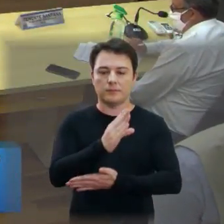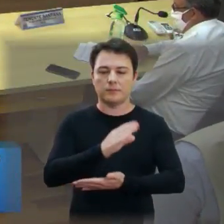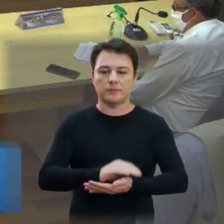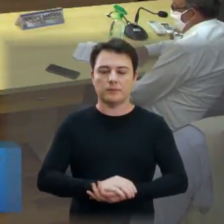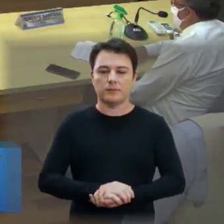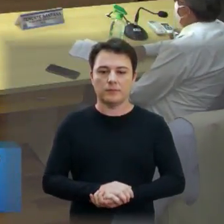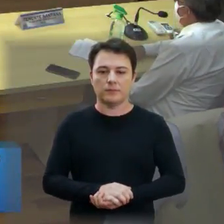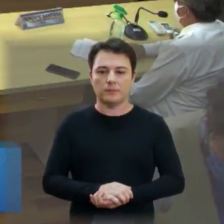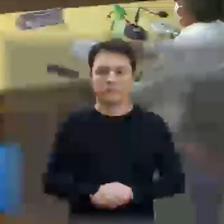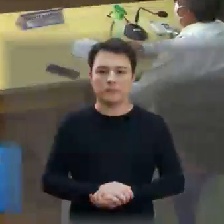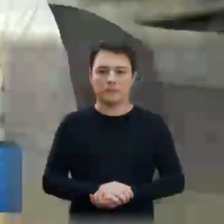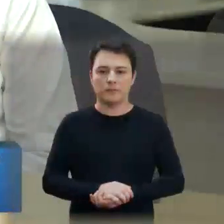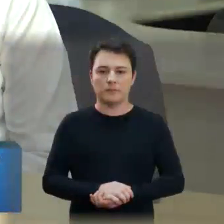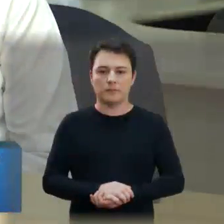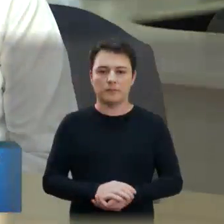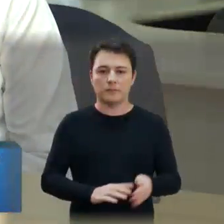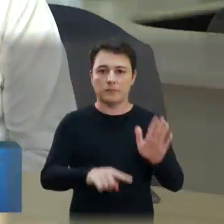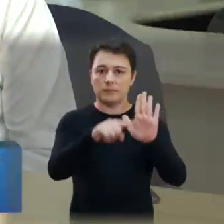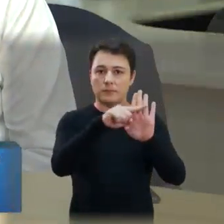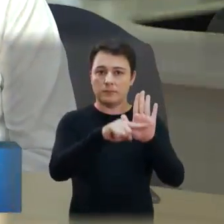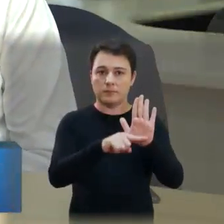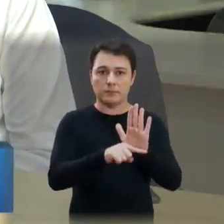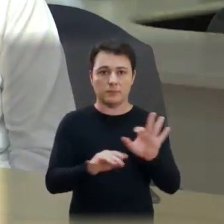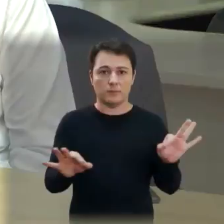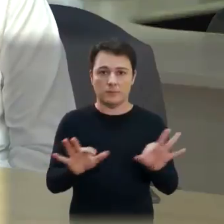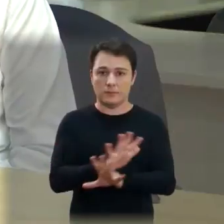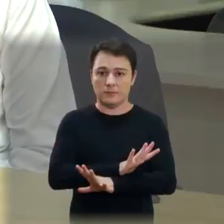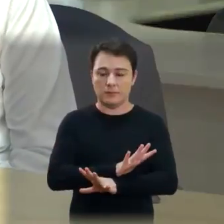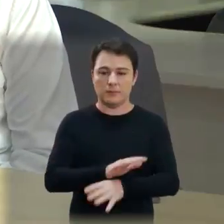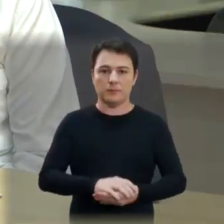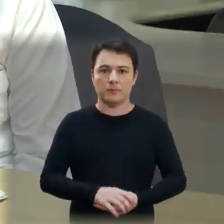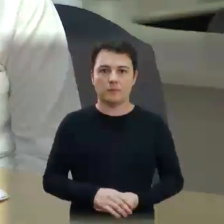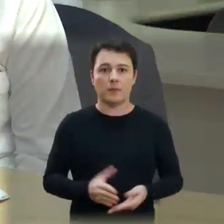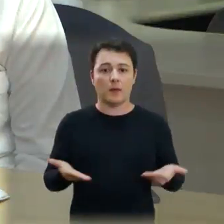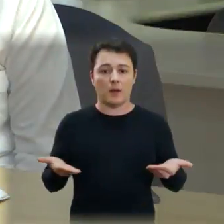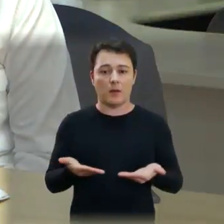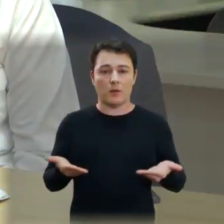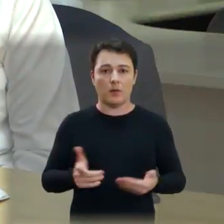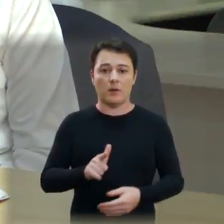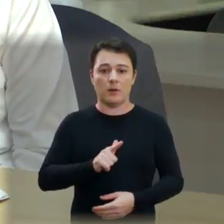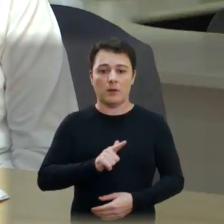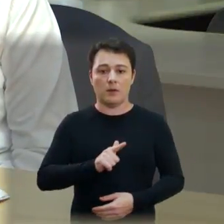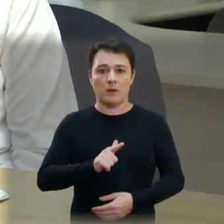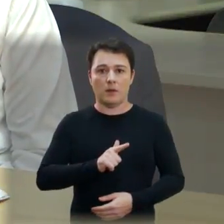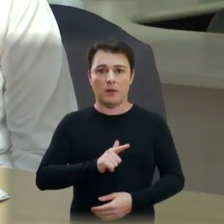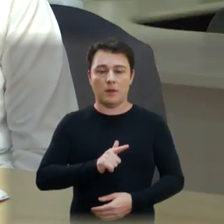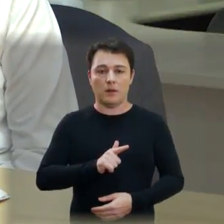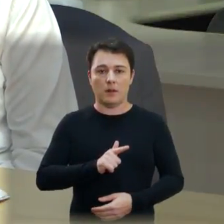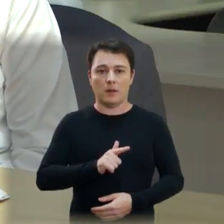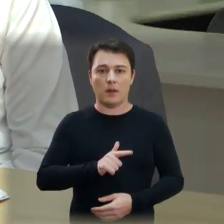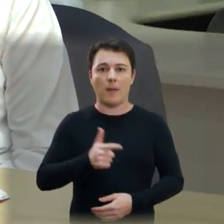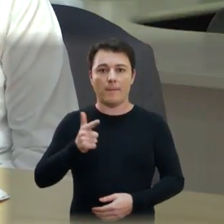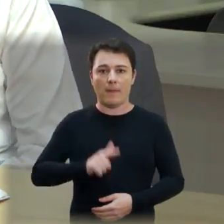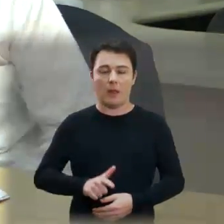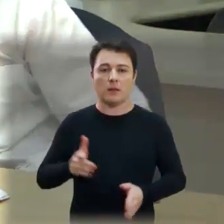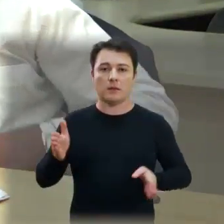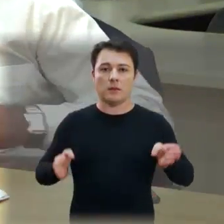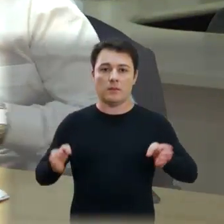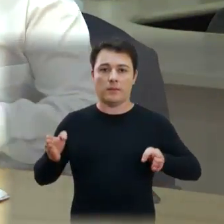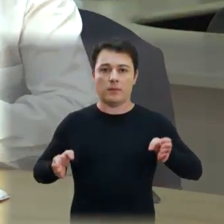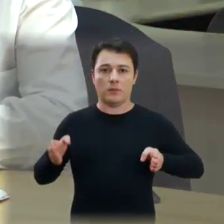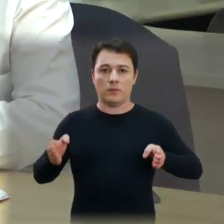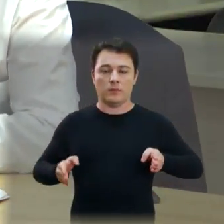Aprovado. Terminado, então, assim, a ordem do dia. Passaremos agora ao grande expediente. Solicito ao segundo